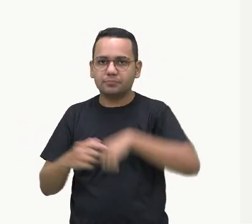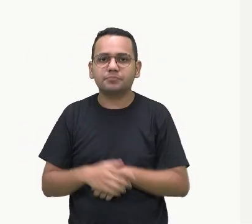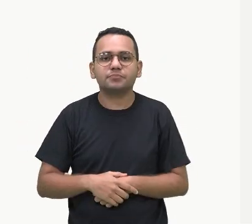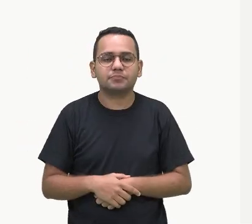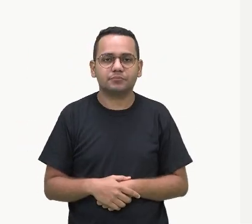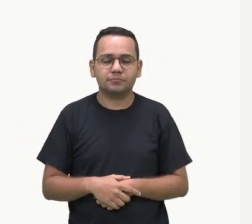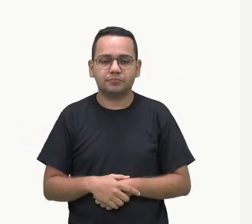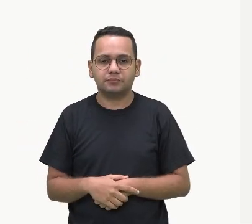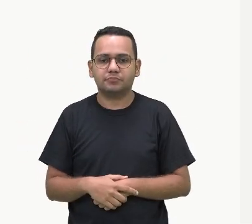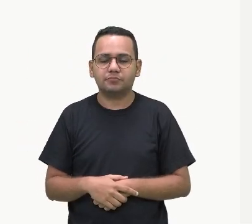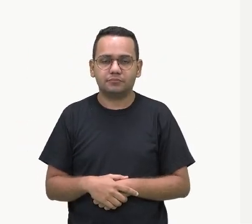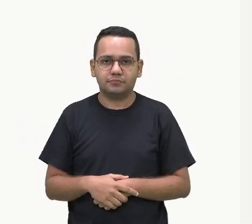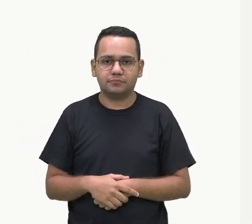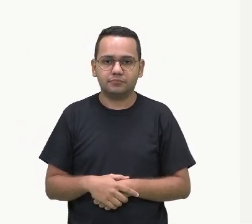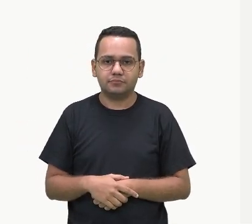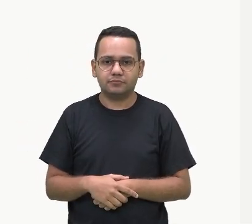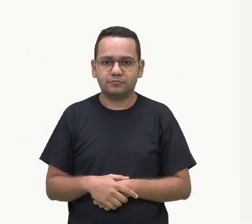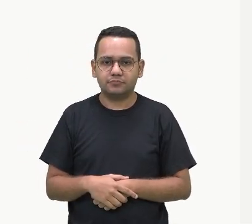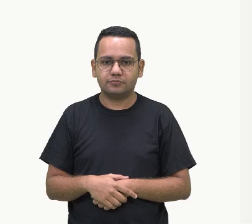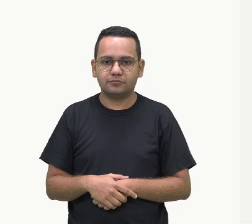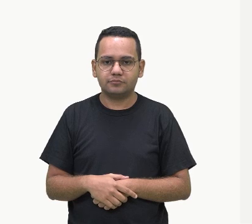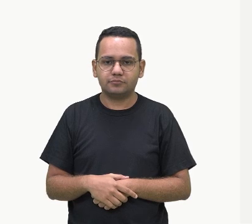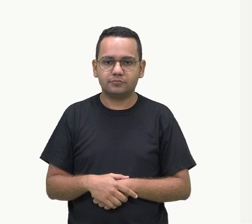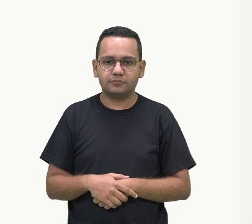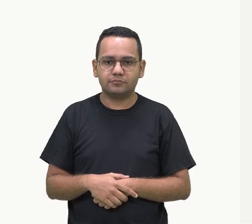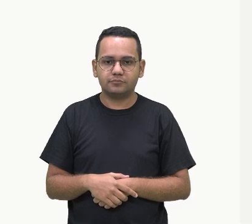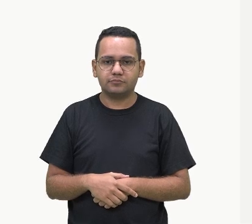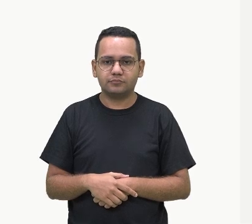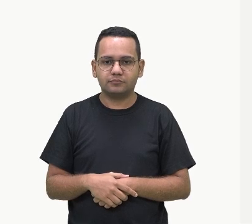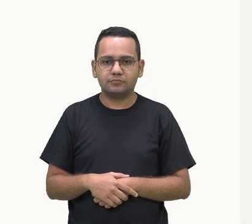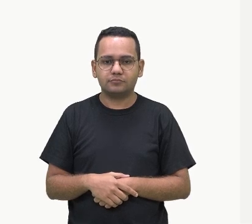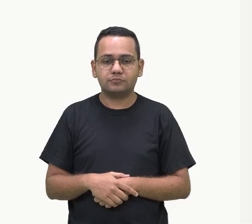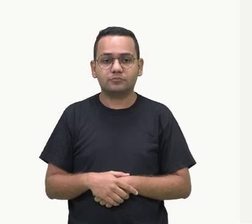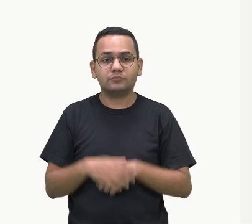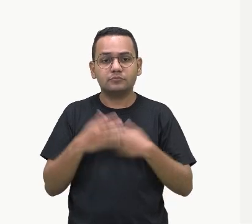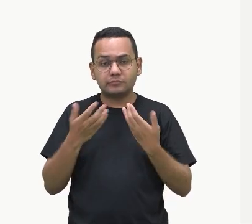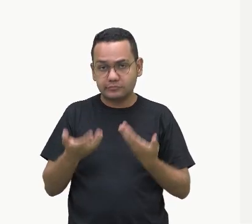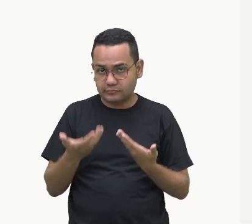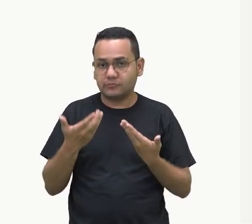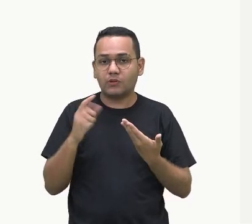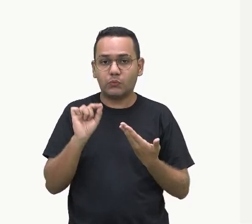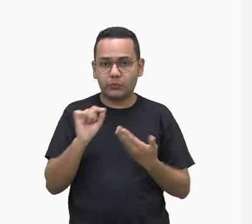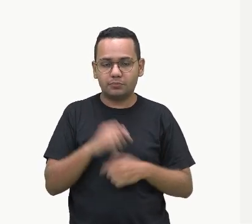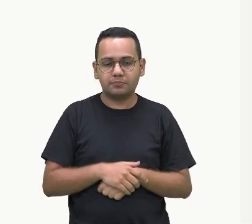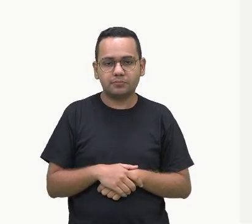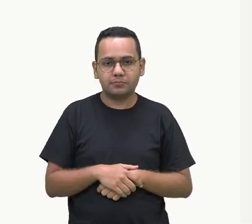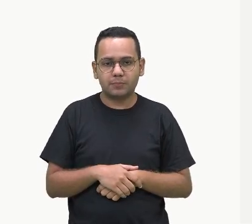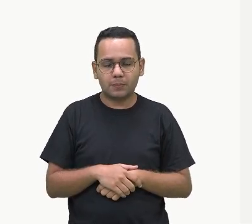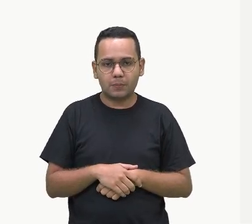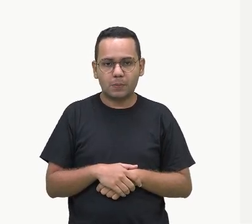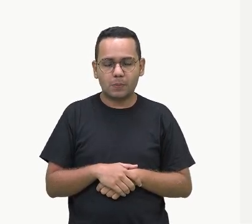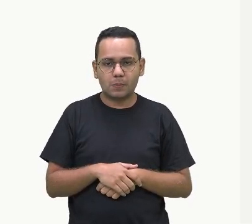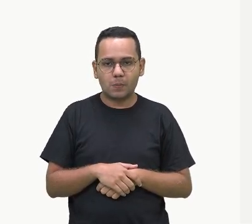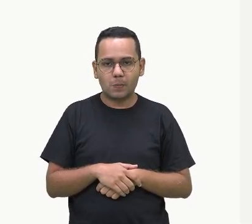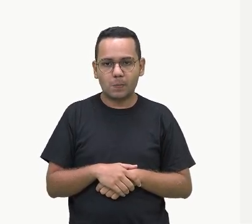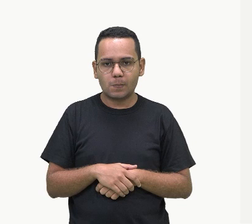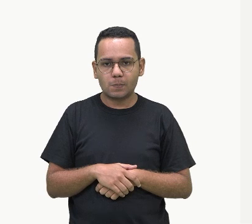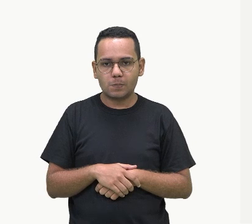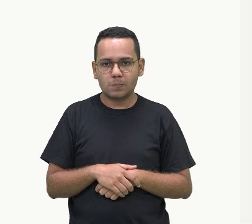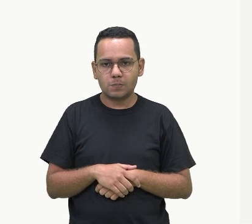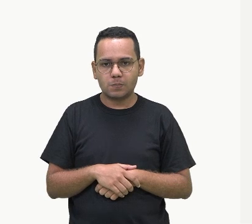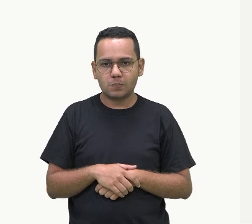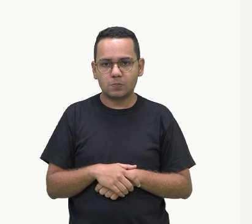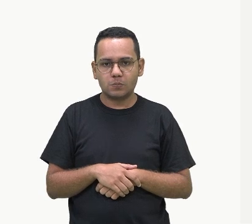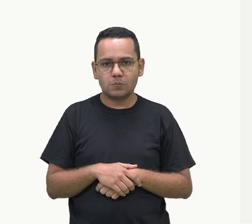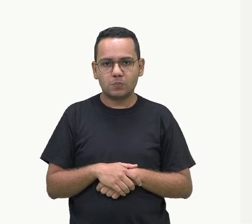Ok? Então, se eu peguei aqui, a primeira parte vai estar para tudo, a segunda parte vai ter que também